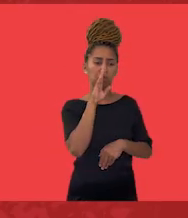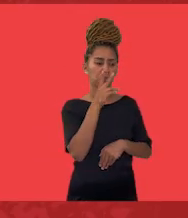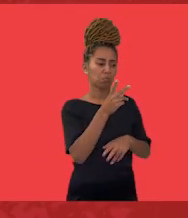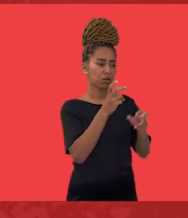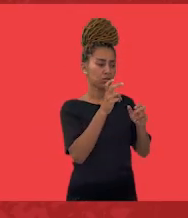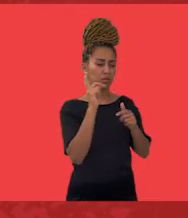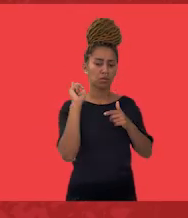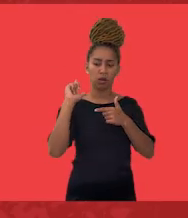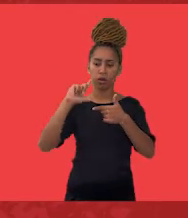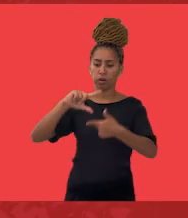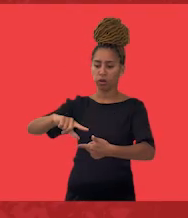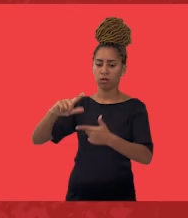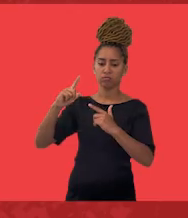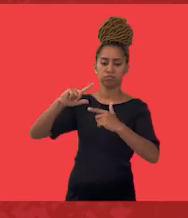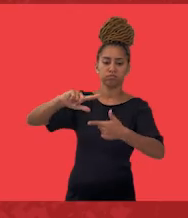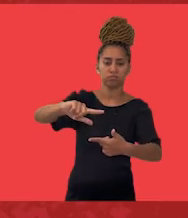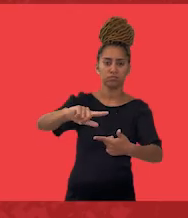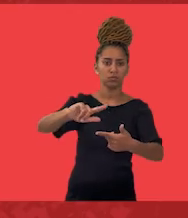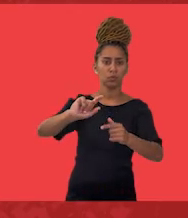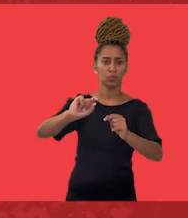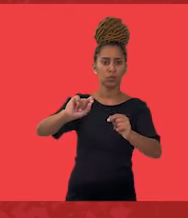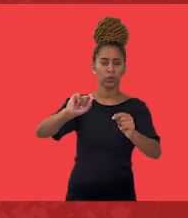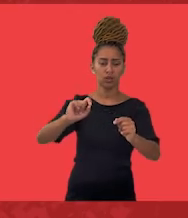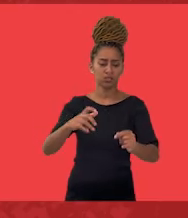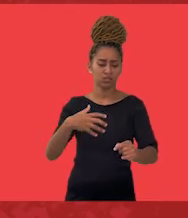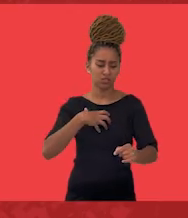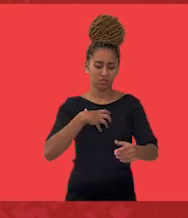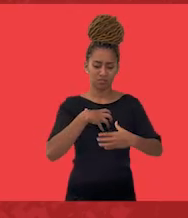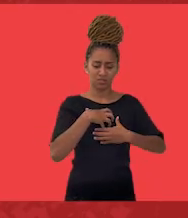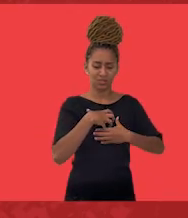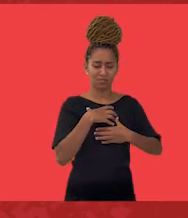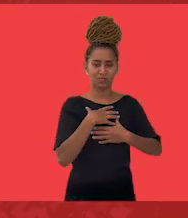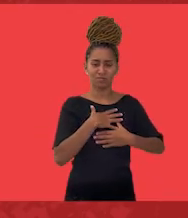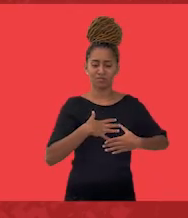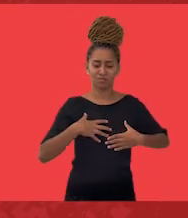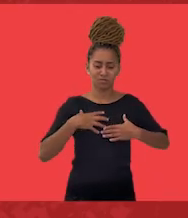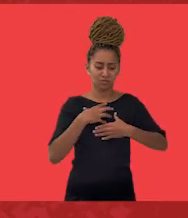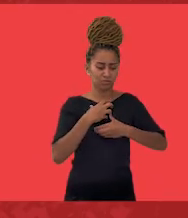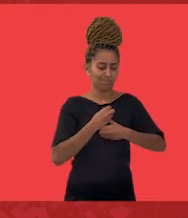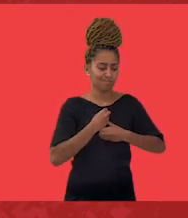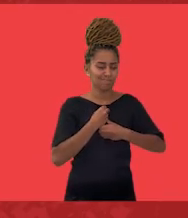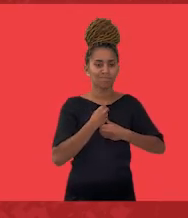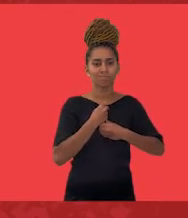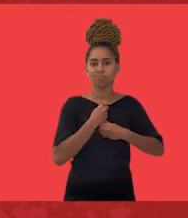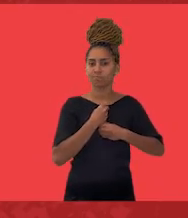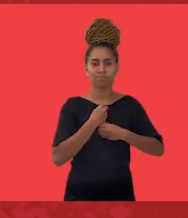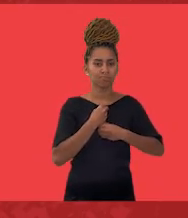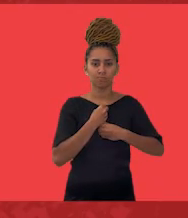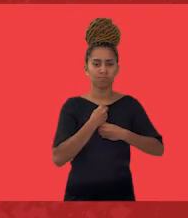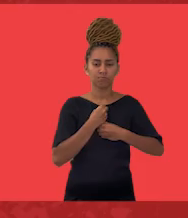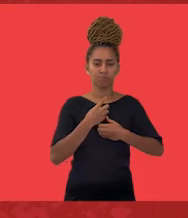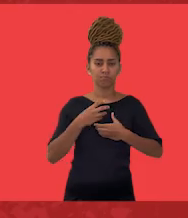5. Você já está capturado, no mínimo curioso. Se faz